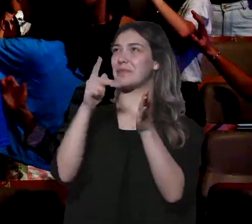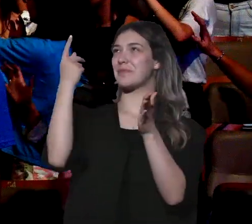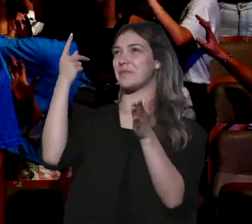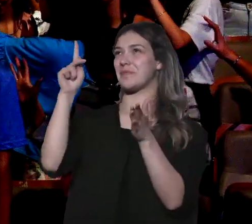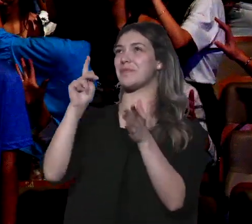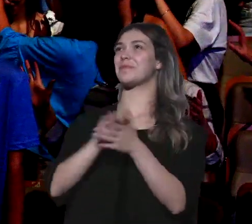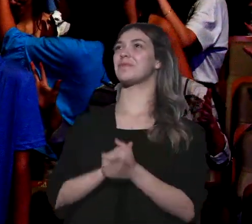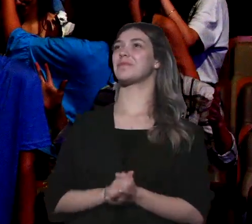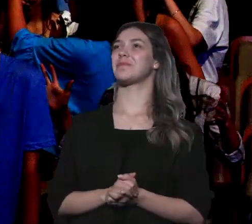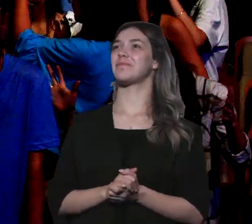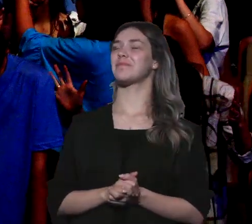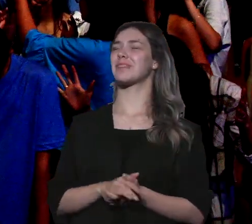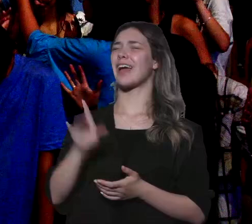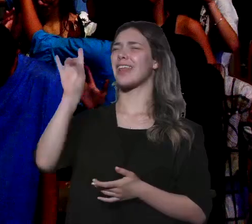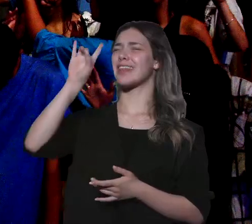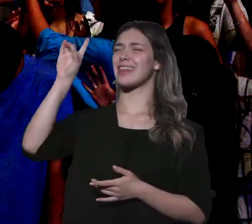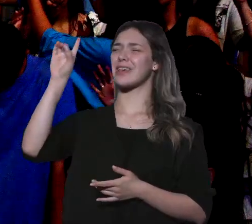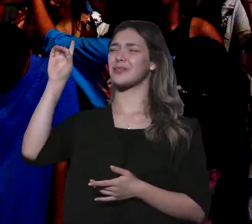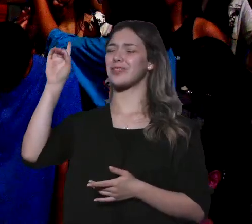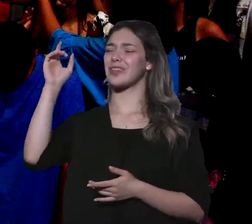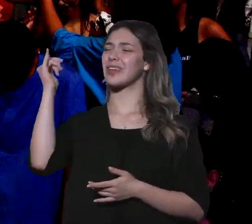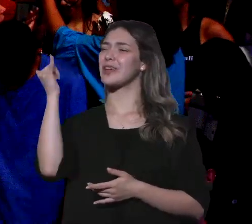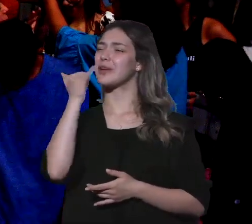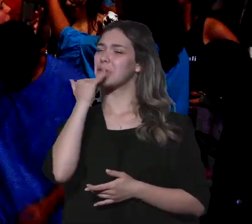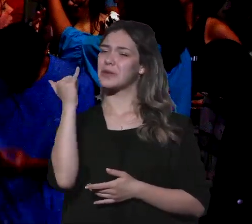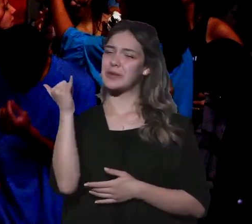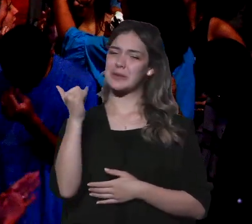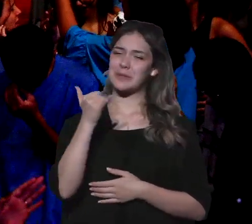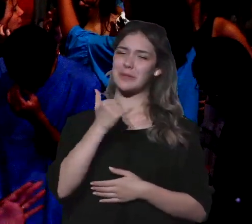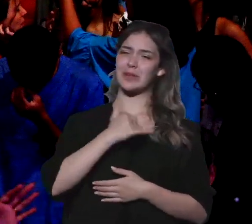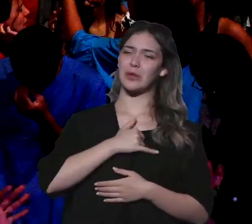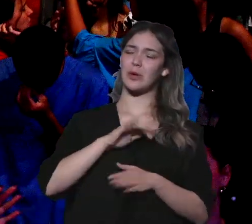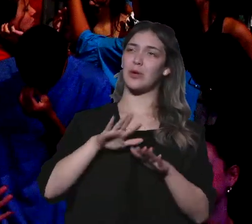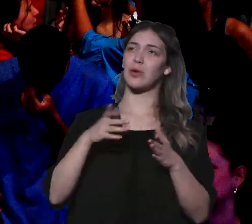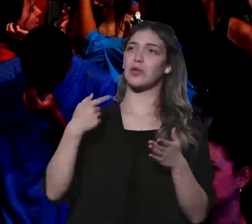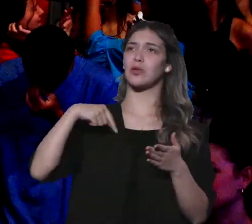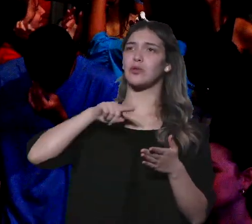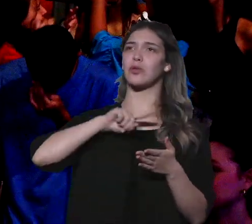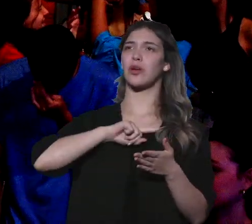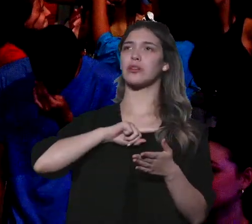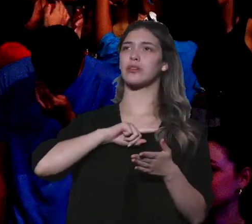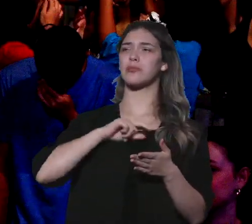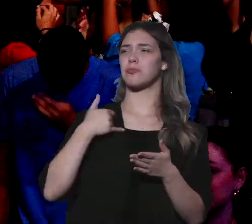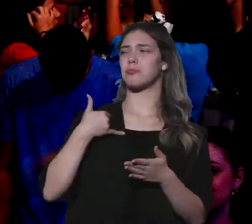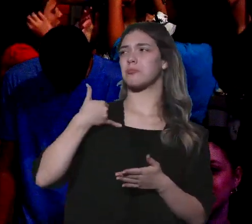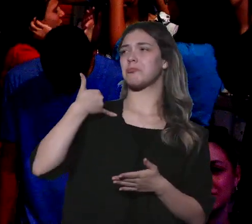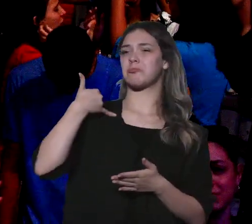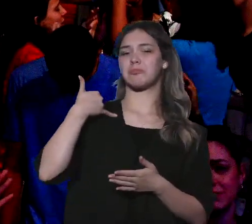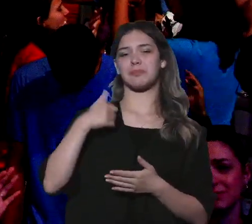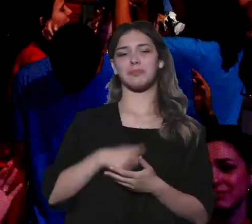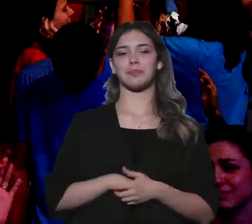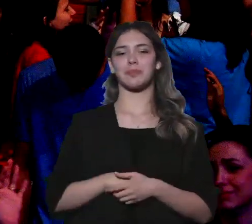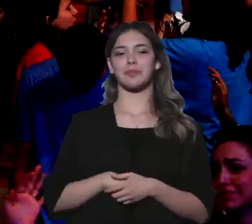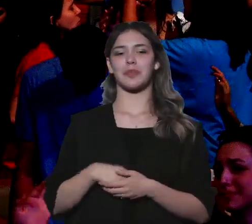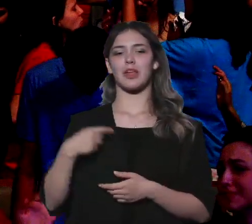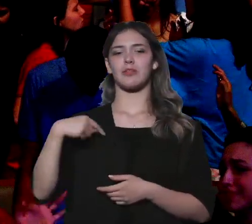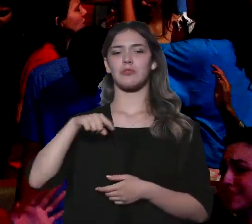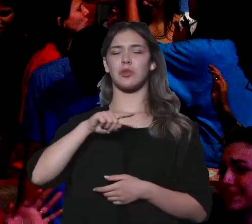Nos perdoa quando nós quisemos fazer isso. Nos perdoa quando nós fomos orgulhosos. Deus, nós somos